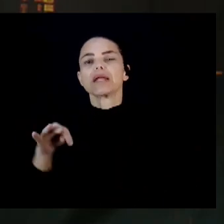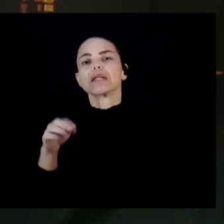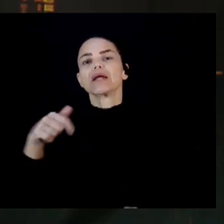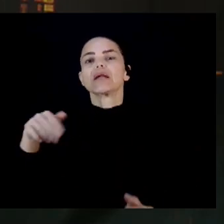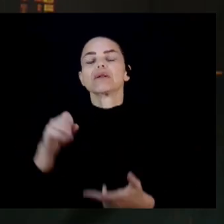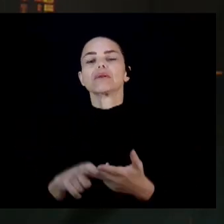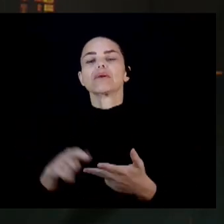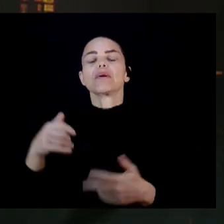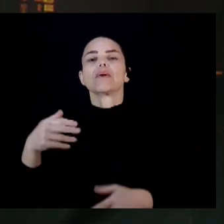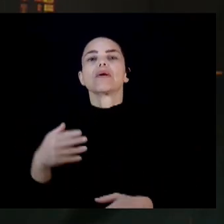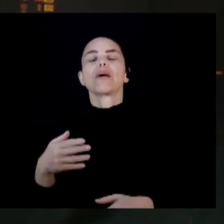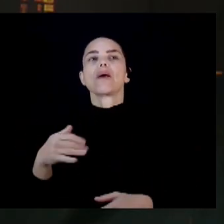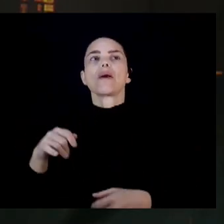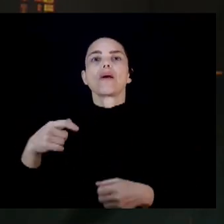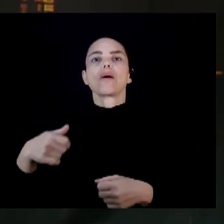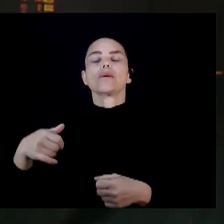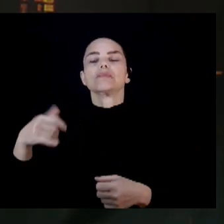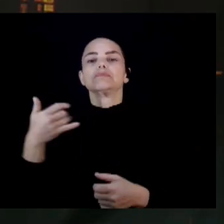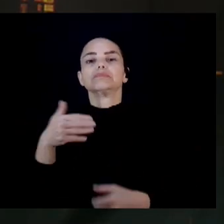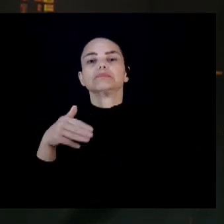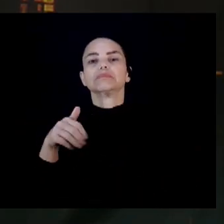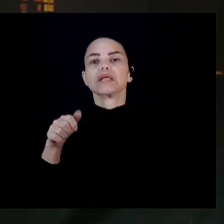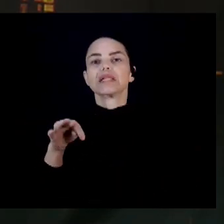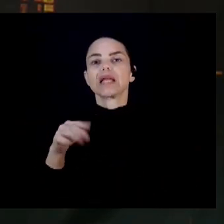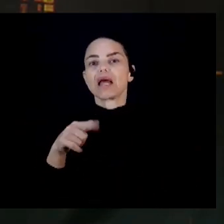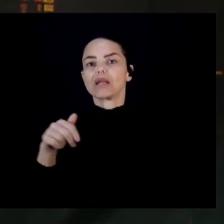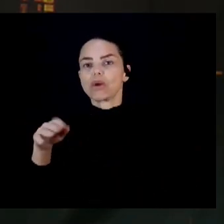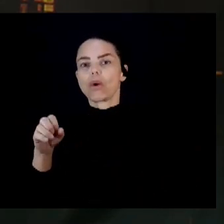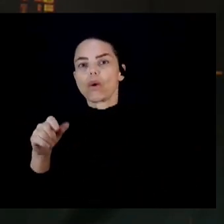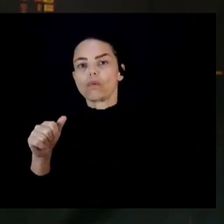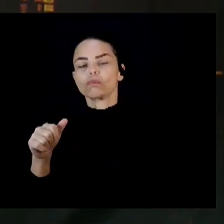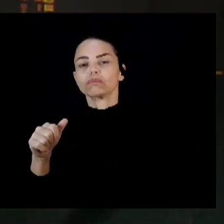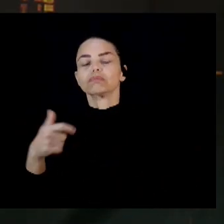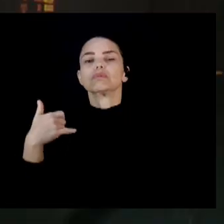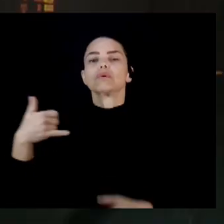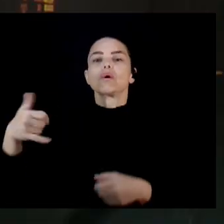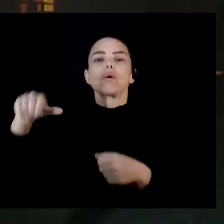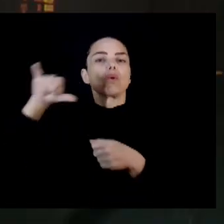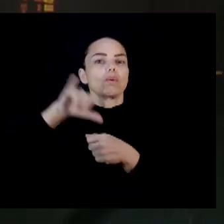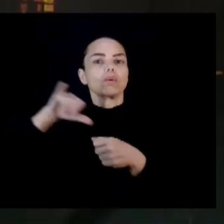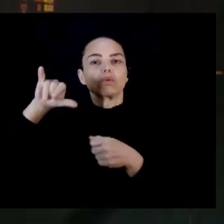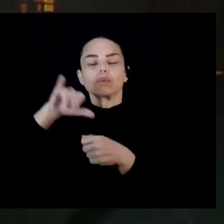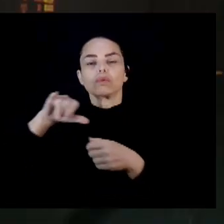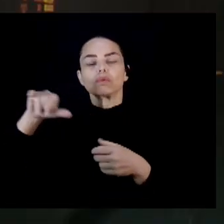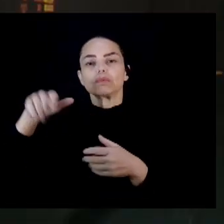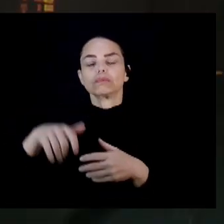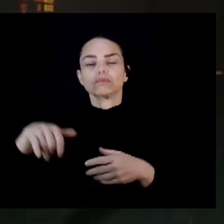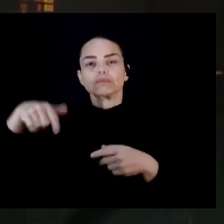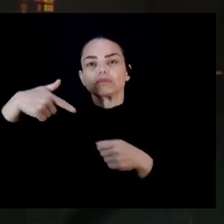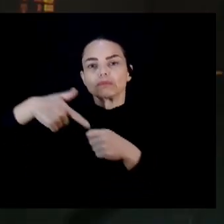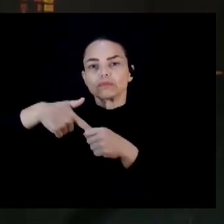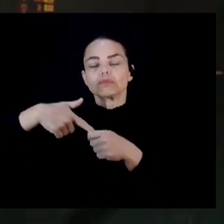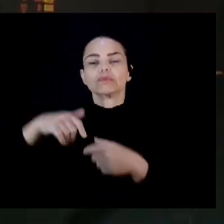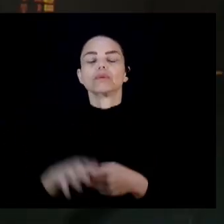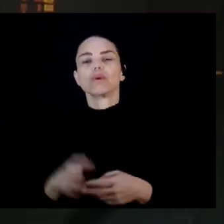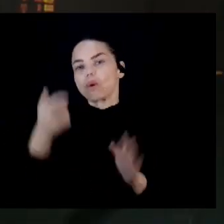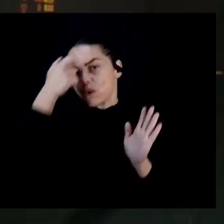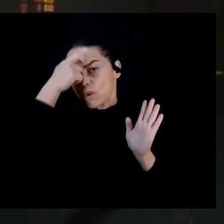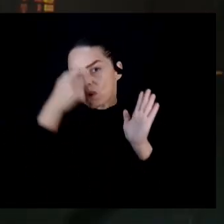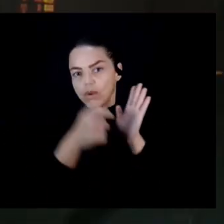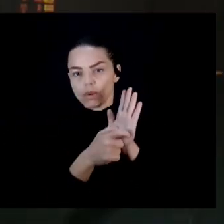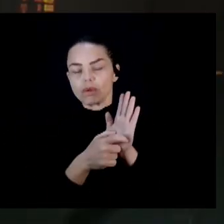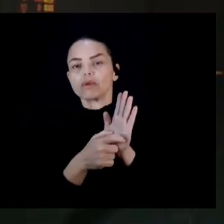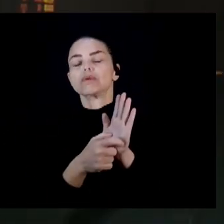verdes, eletrificação e alternativas para mobilidade sustentável. Inteligência artificial e internet